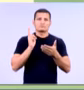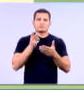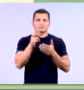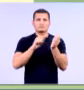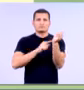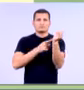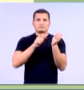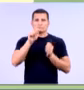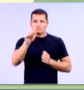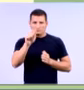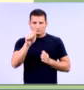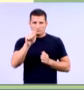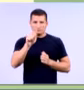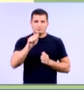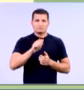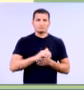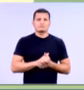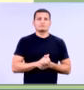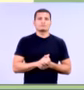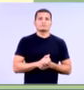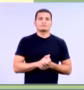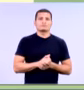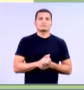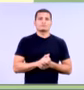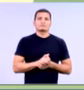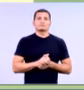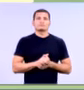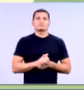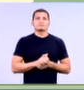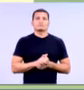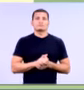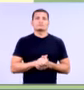preposição a. Jamais, numa linguagem